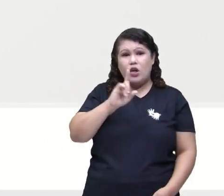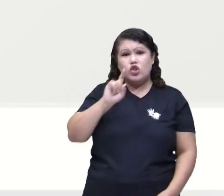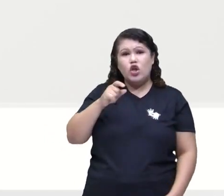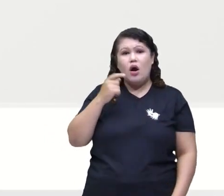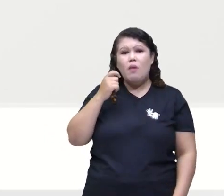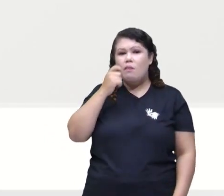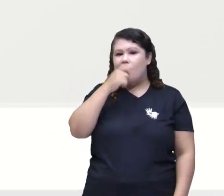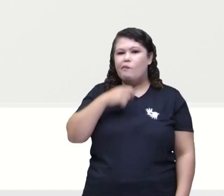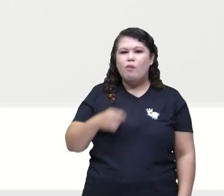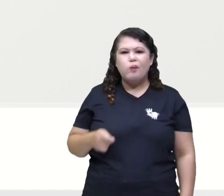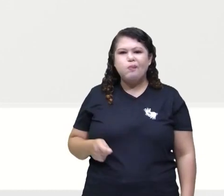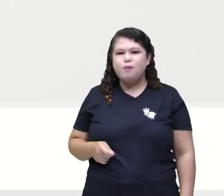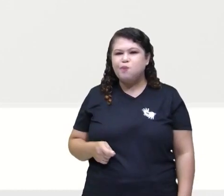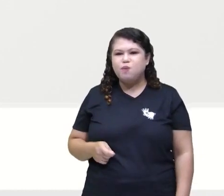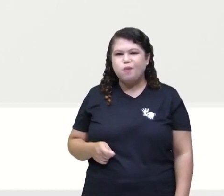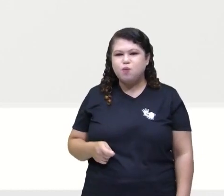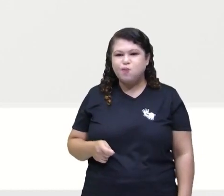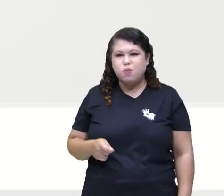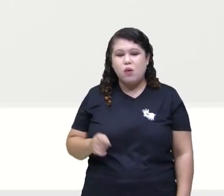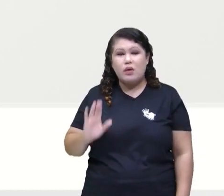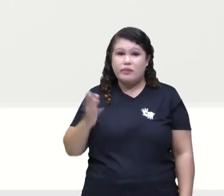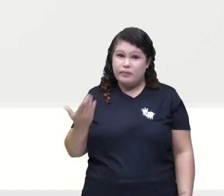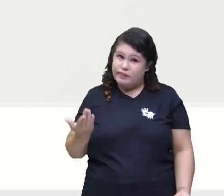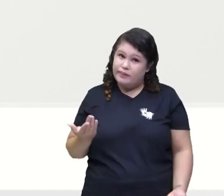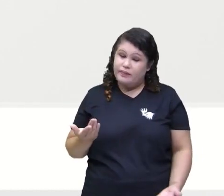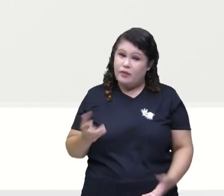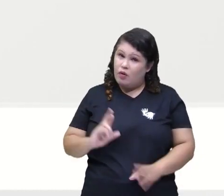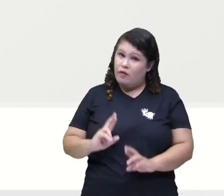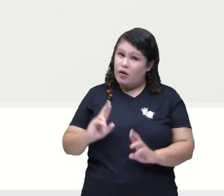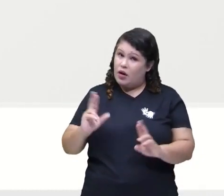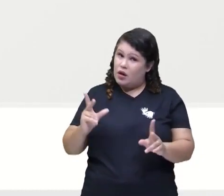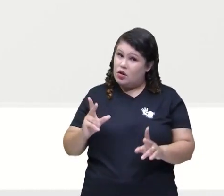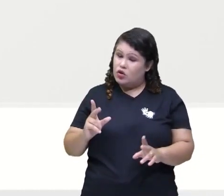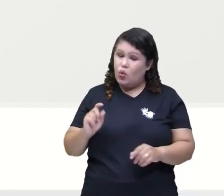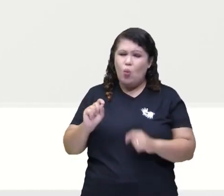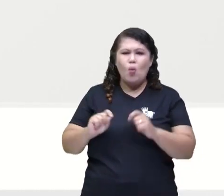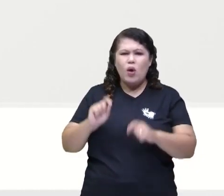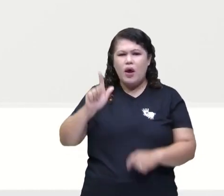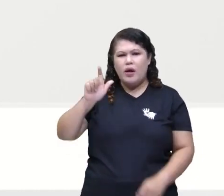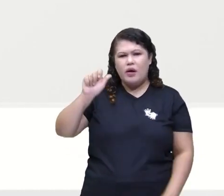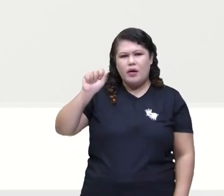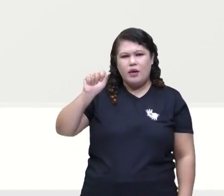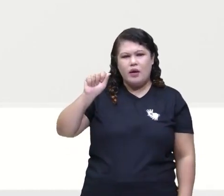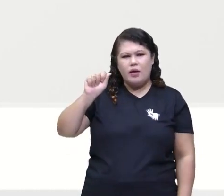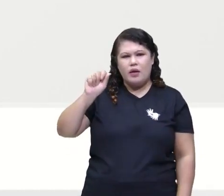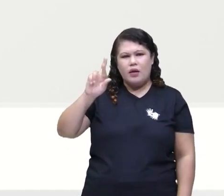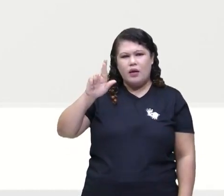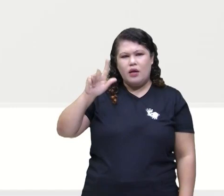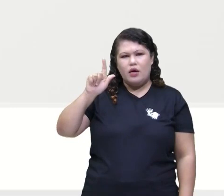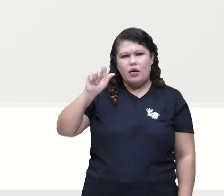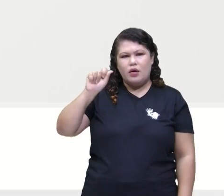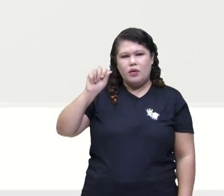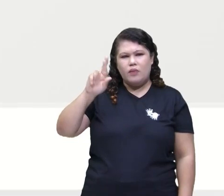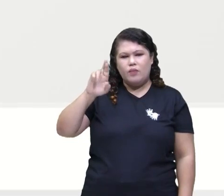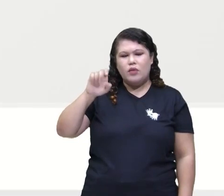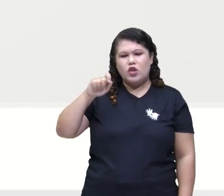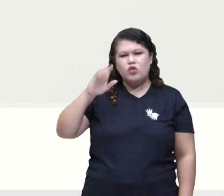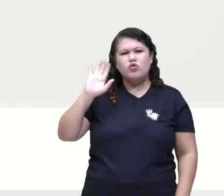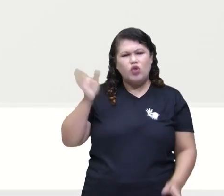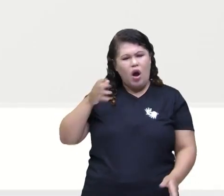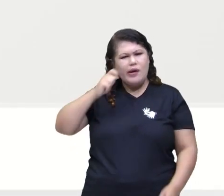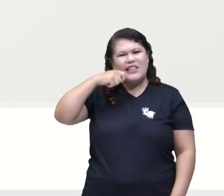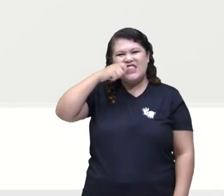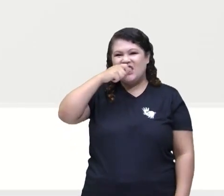pasta na boca e ele está fazendo gargarejo. E o que é o gargarejo, crianças? É quando nós já estamos escovando os